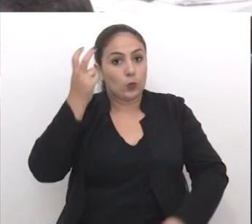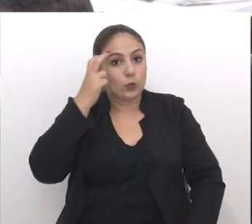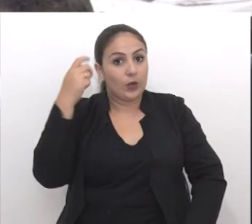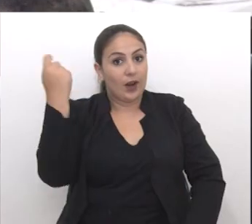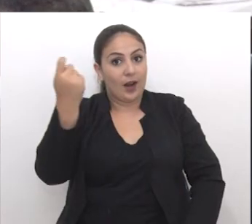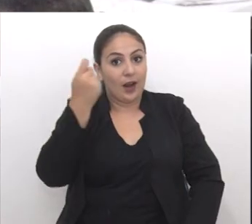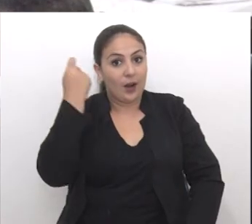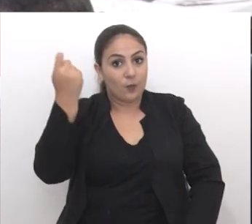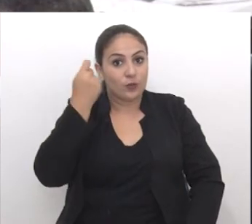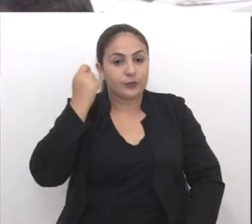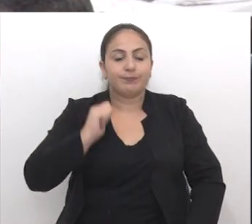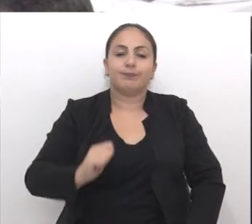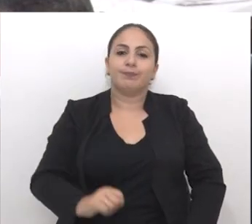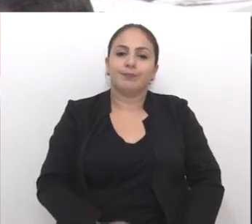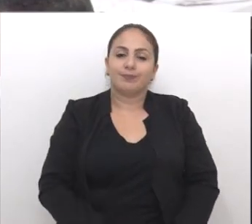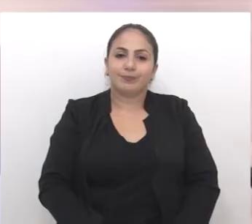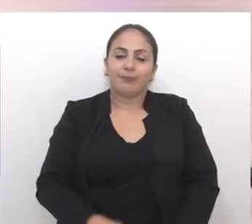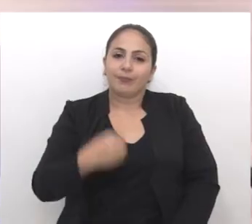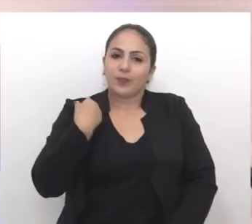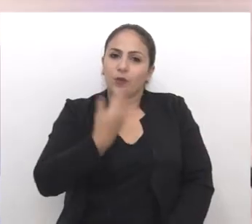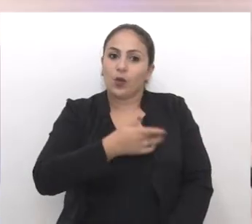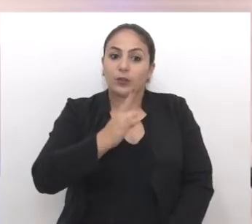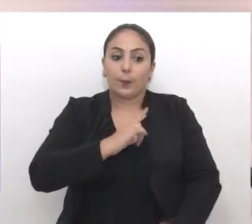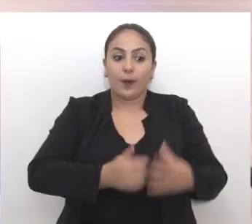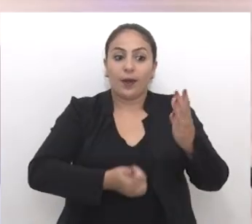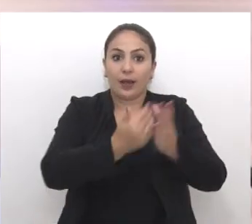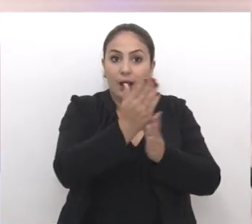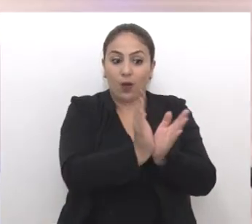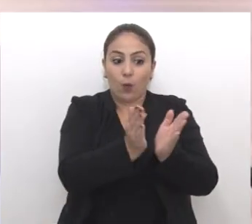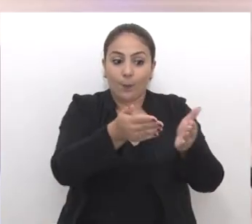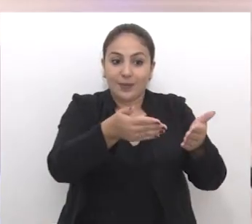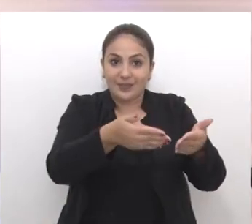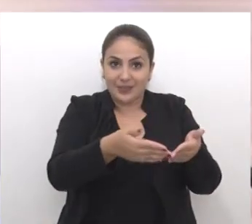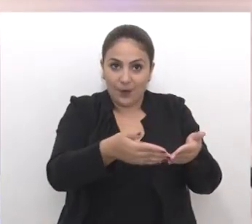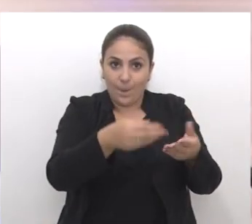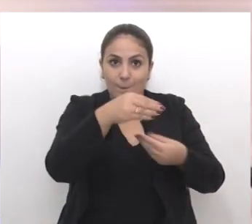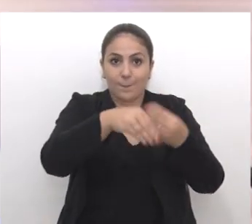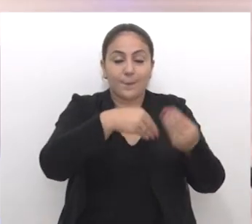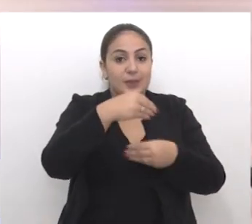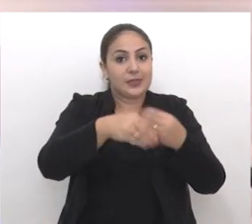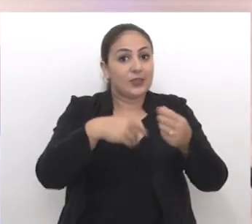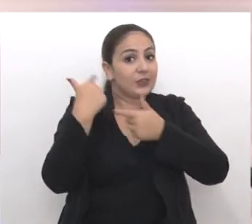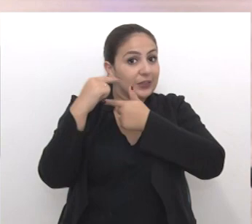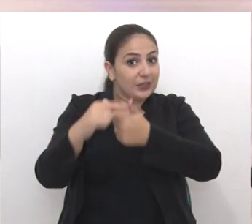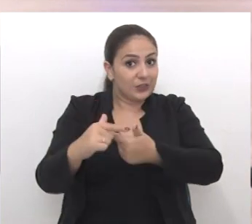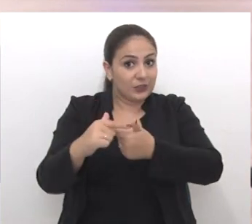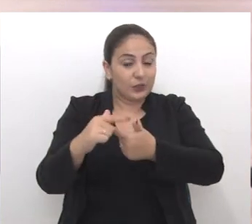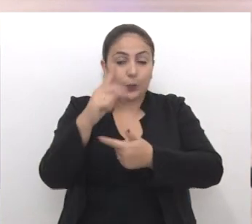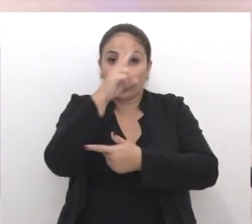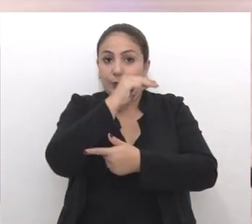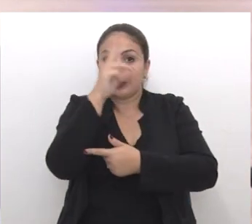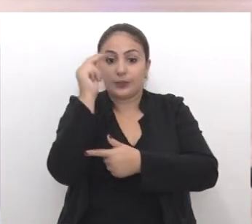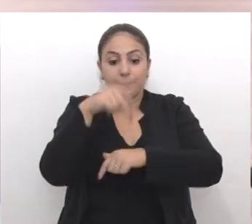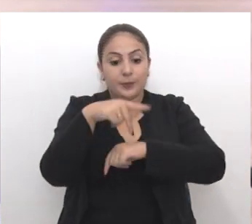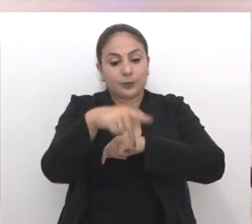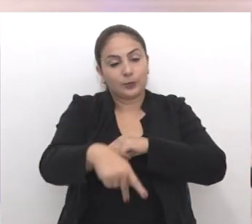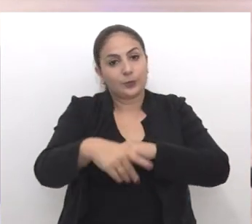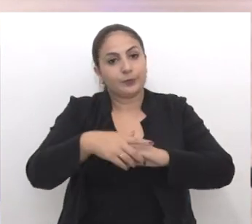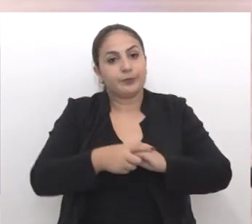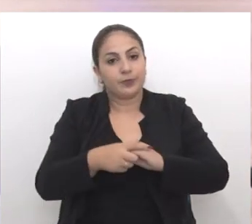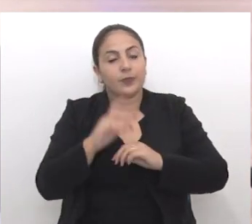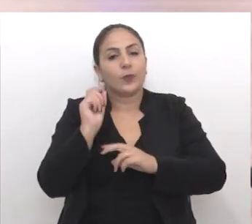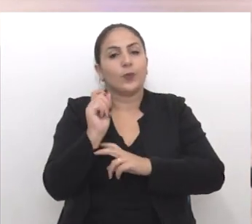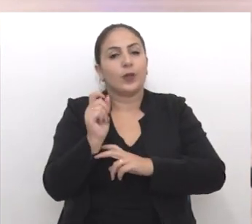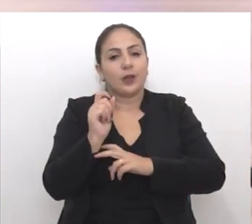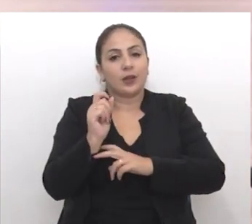atividades da cultura gaúcha. Estamos criando, então, a Frente Parlamentar Mista do Tradicionalismo no município de Passo